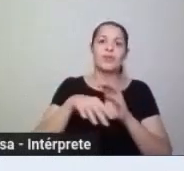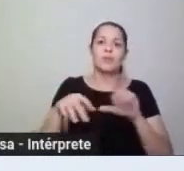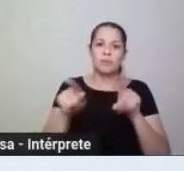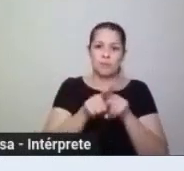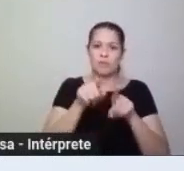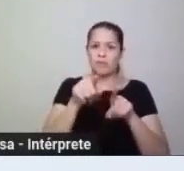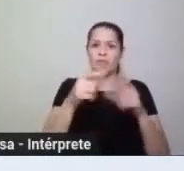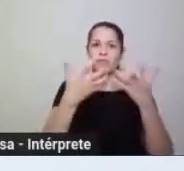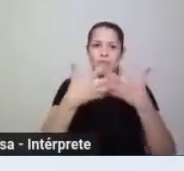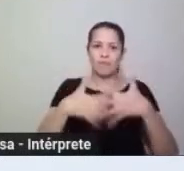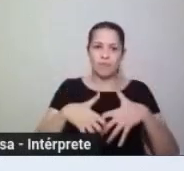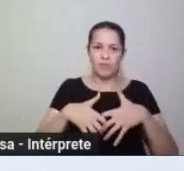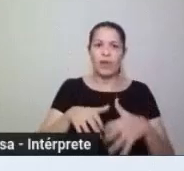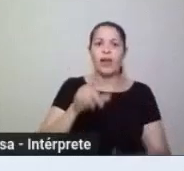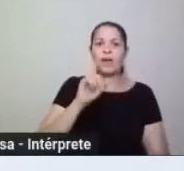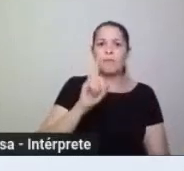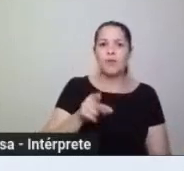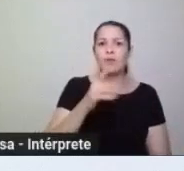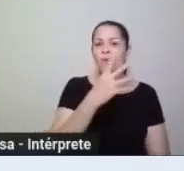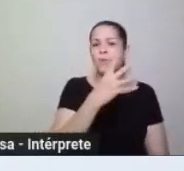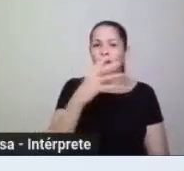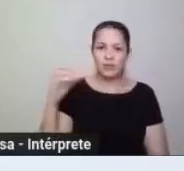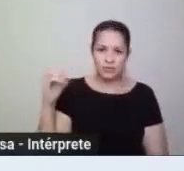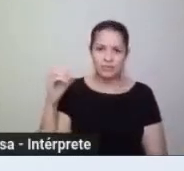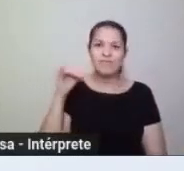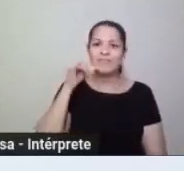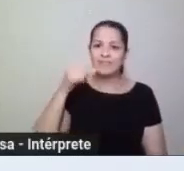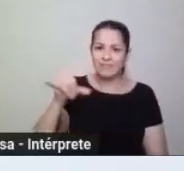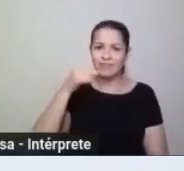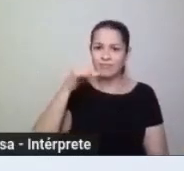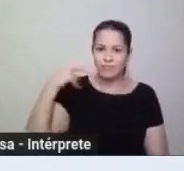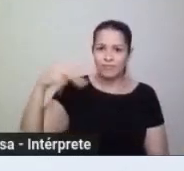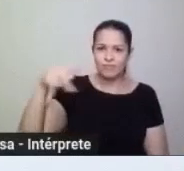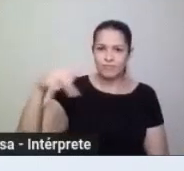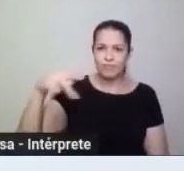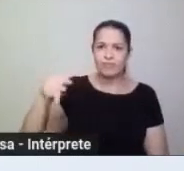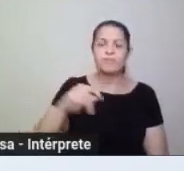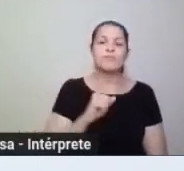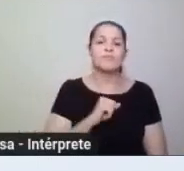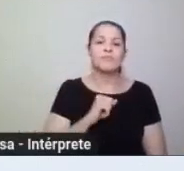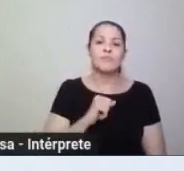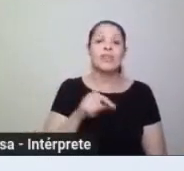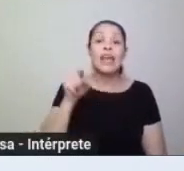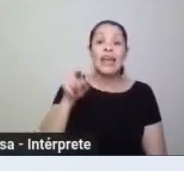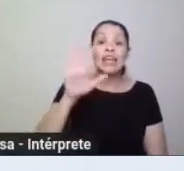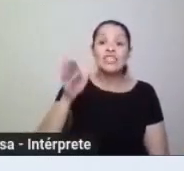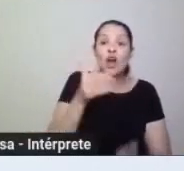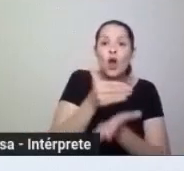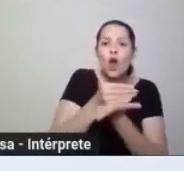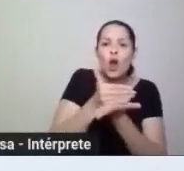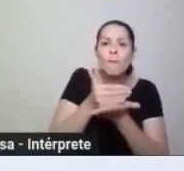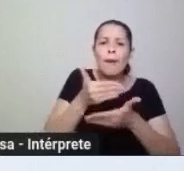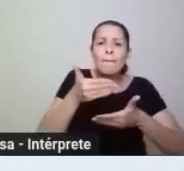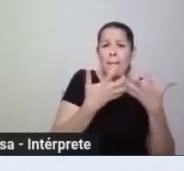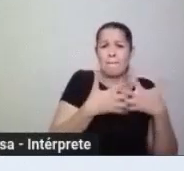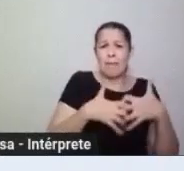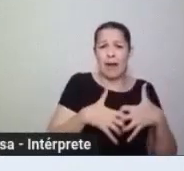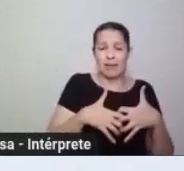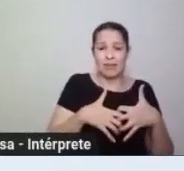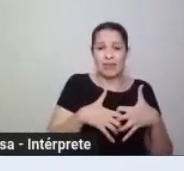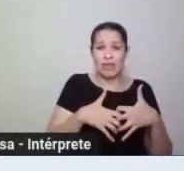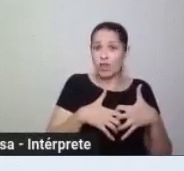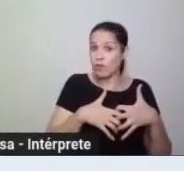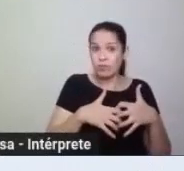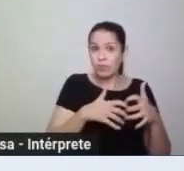de 1.400 toneladas hora, e ele é o início do processo de fabricação.